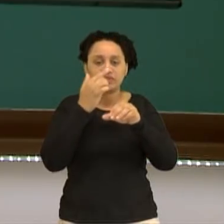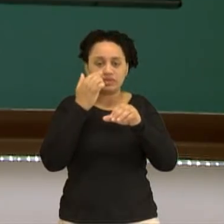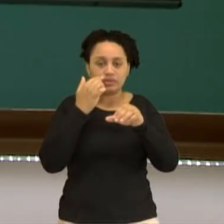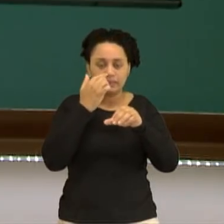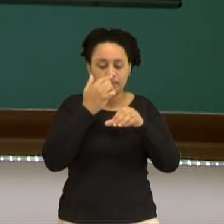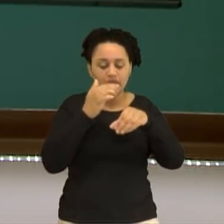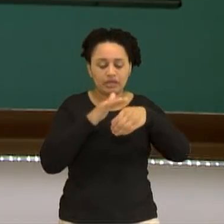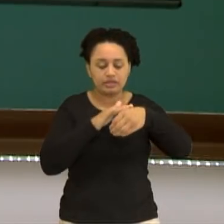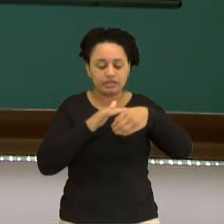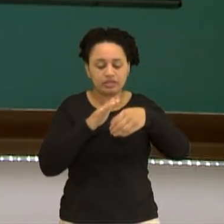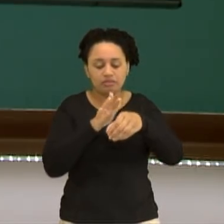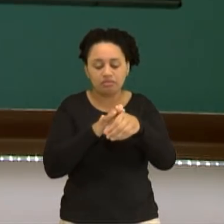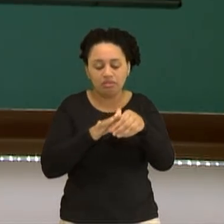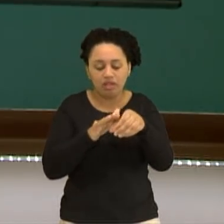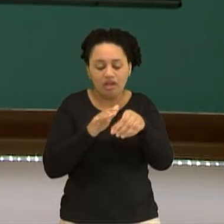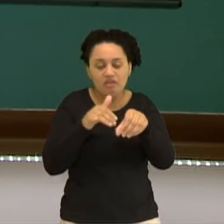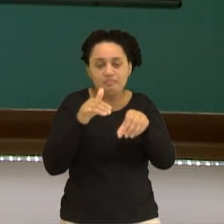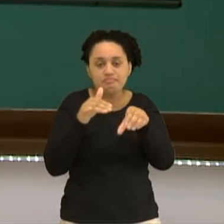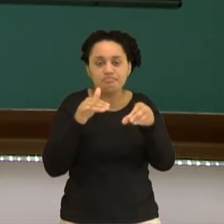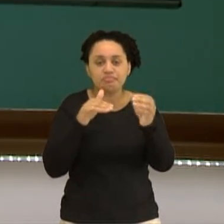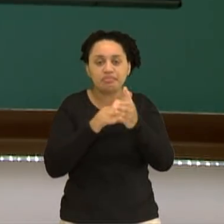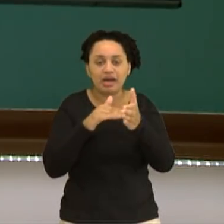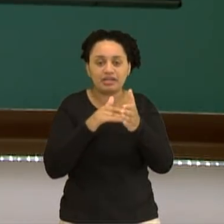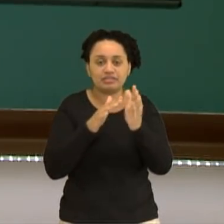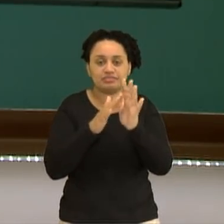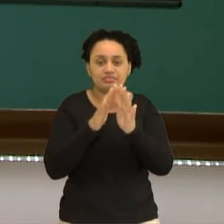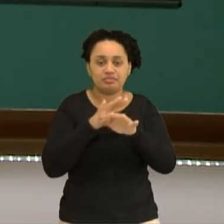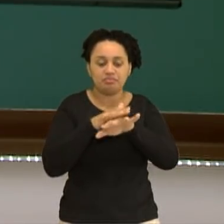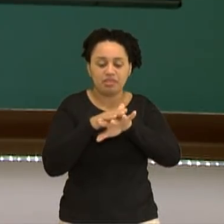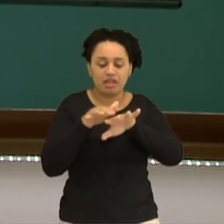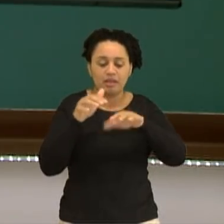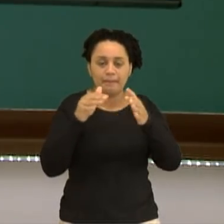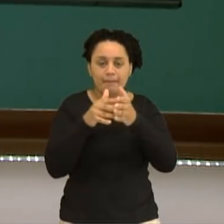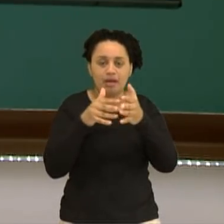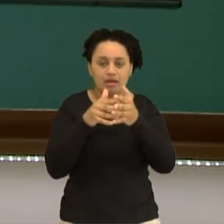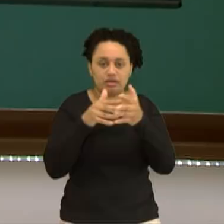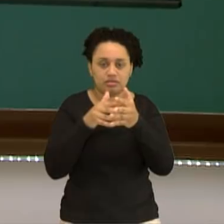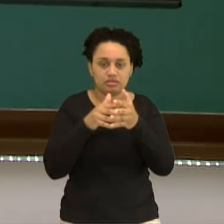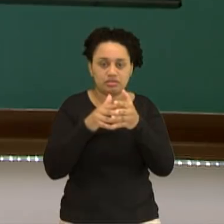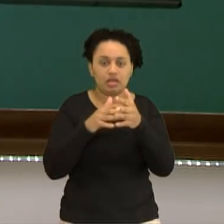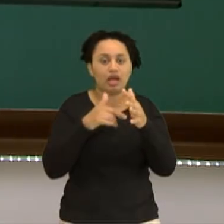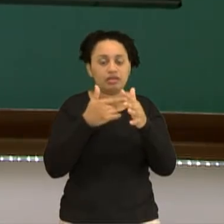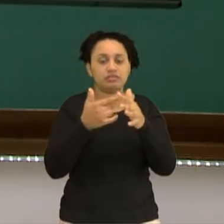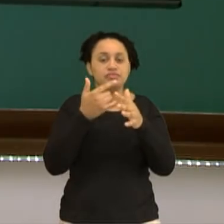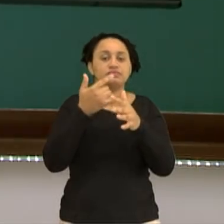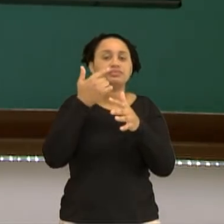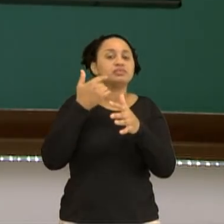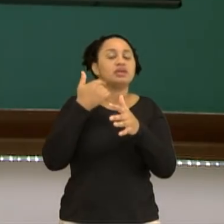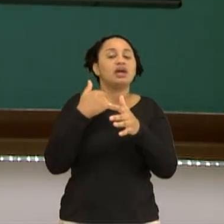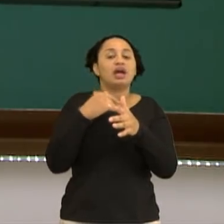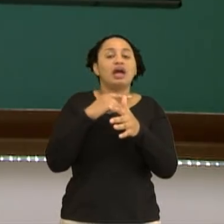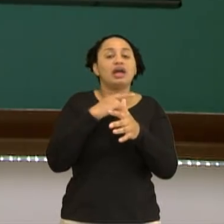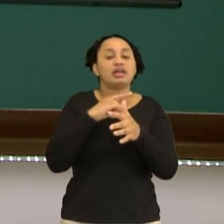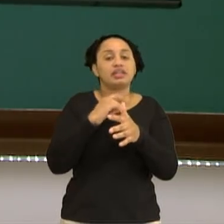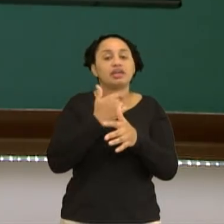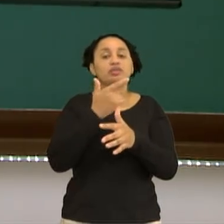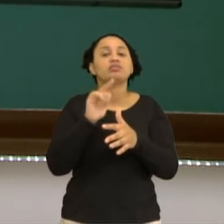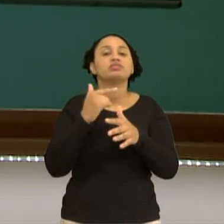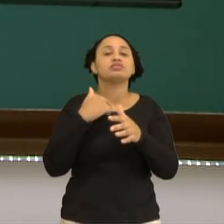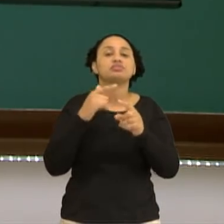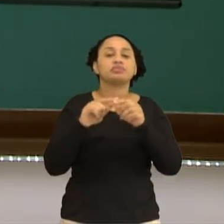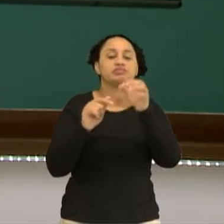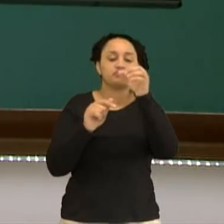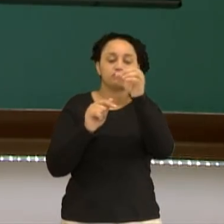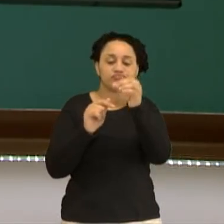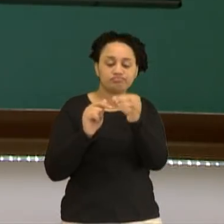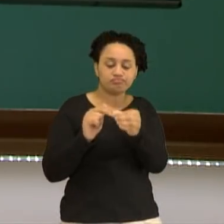À medida que o ar vai descendo, ele também vai se encontrar com outros cílios que estão na traqueia,